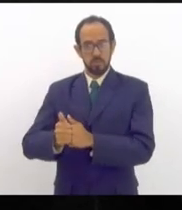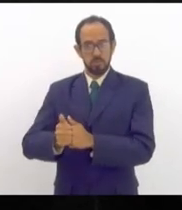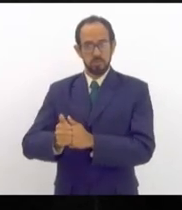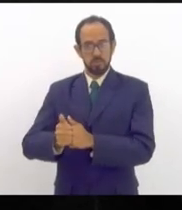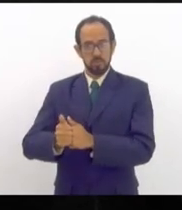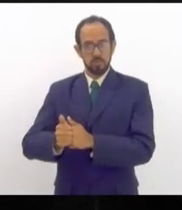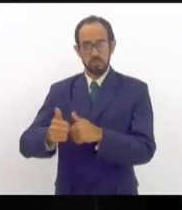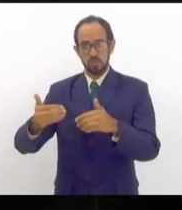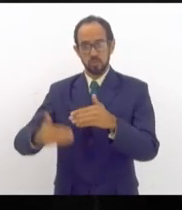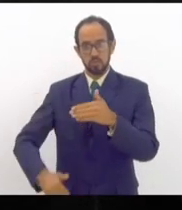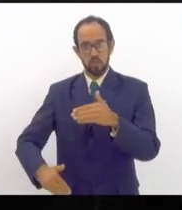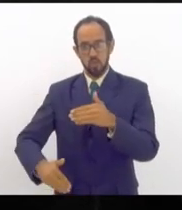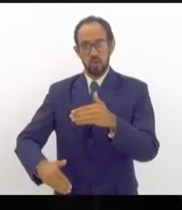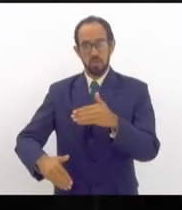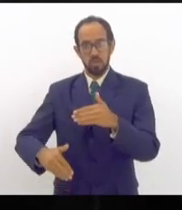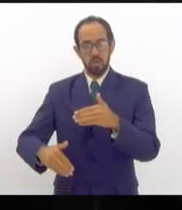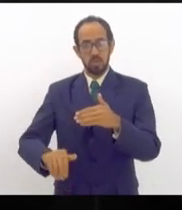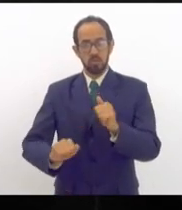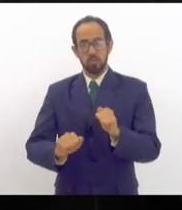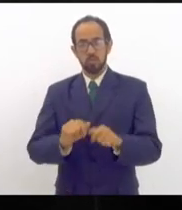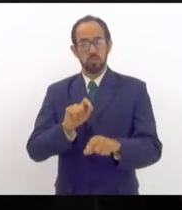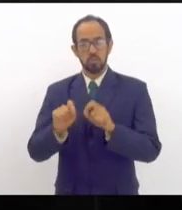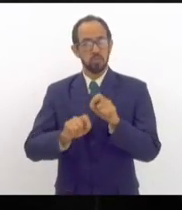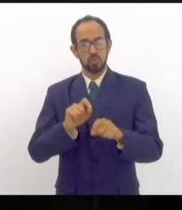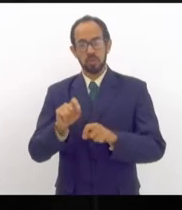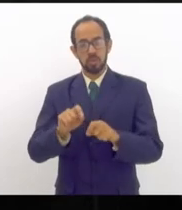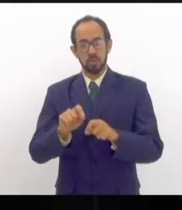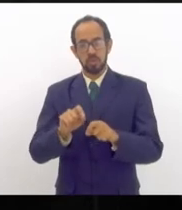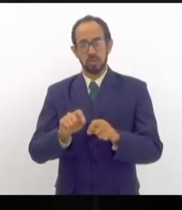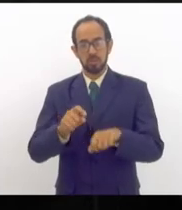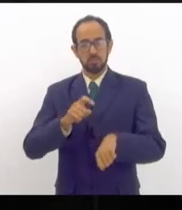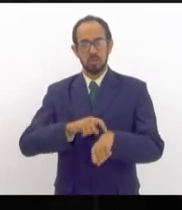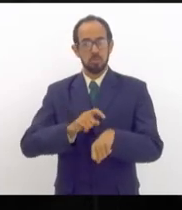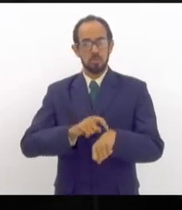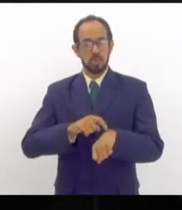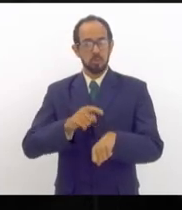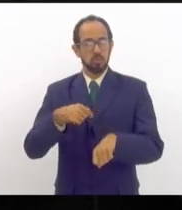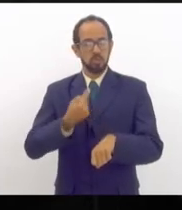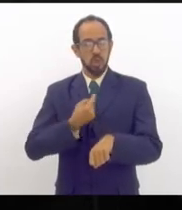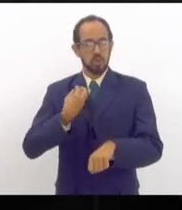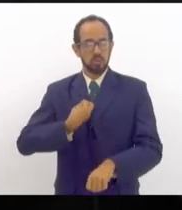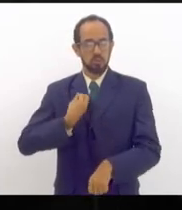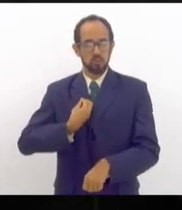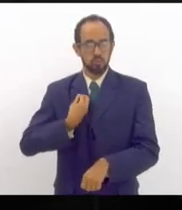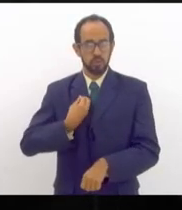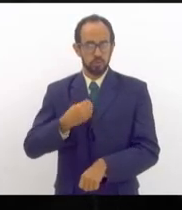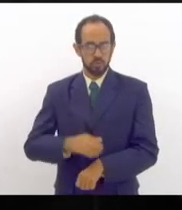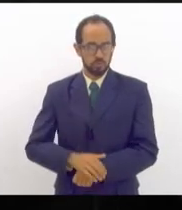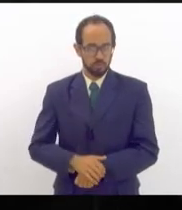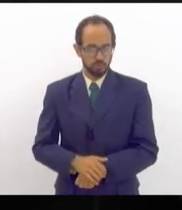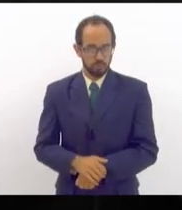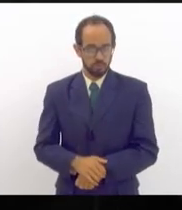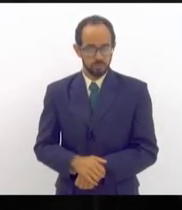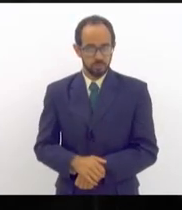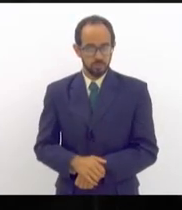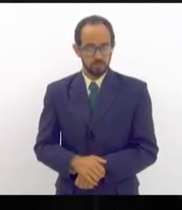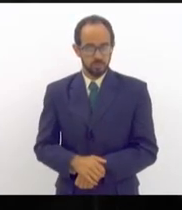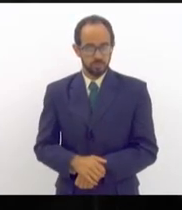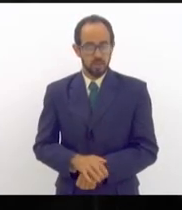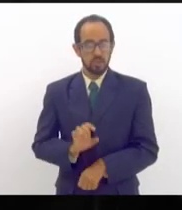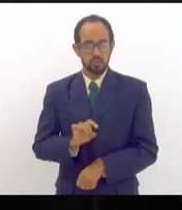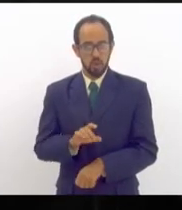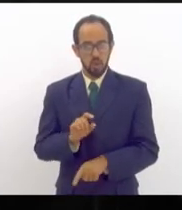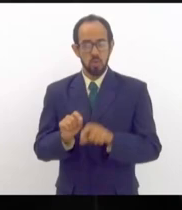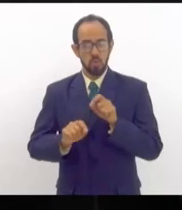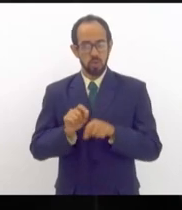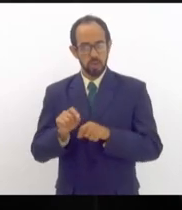discordando profundamente Desses desse momento que nós estamos vivendo né É só a gente